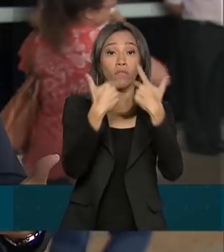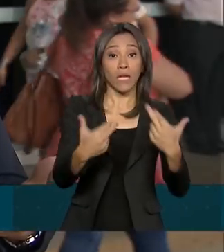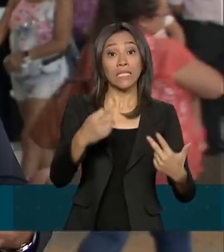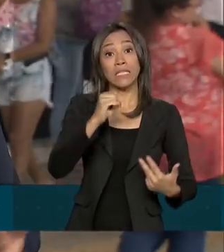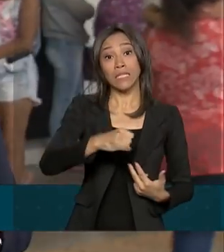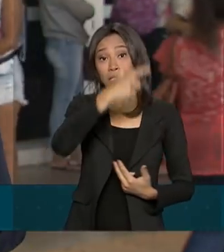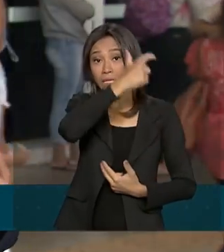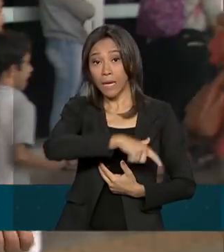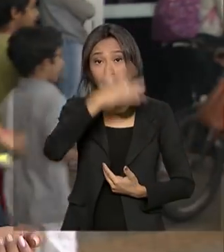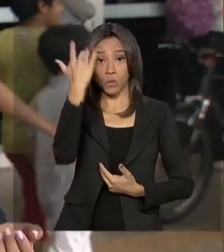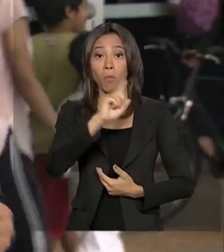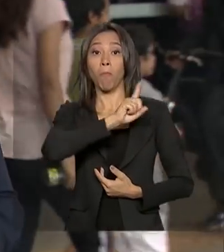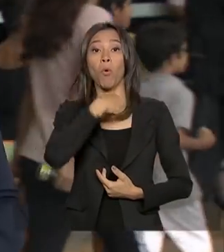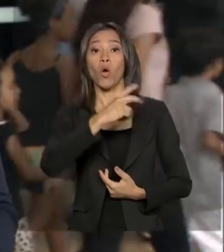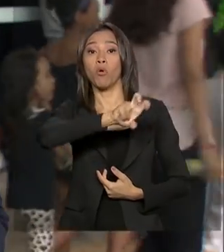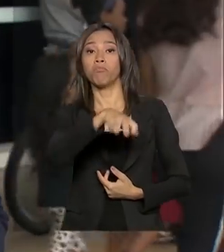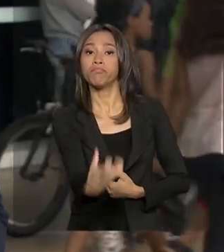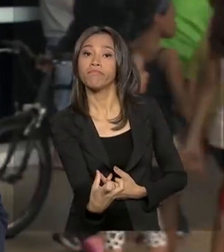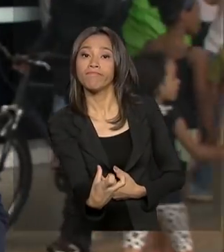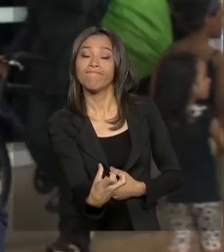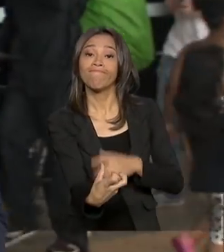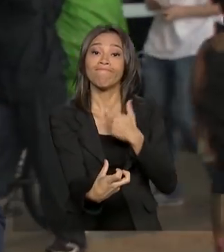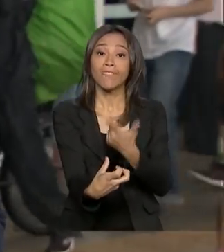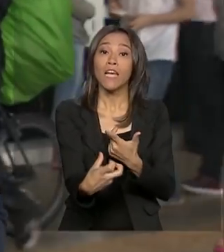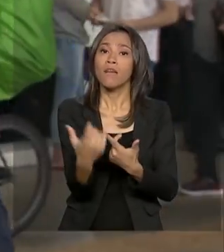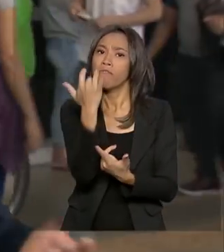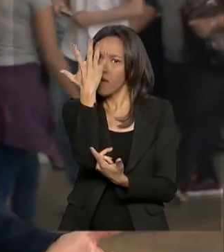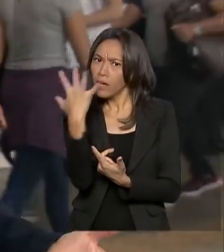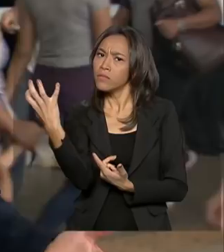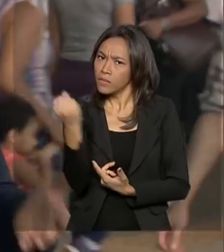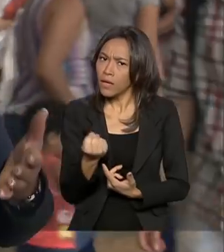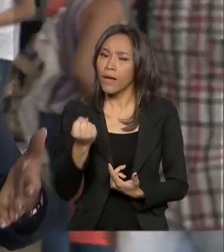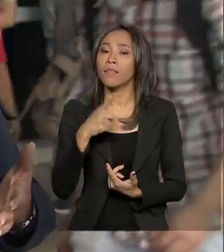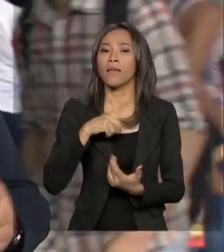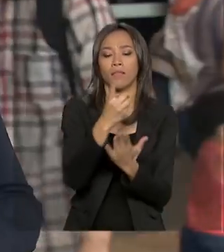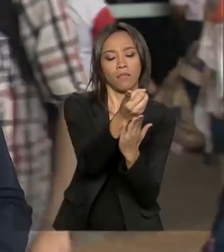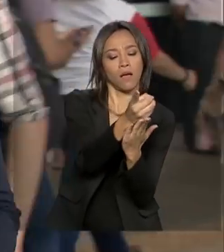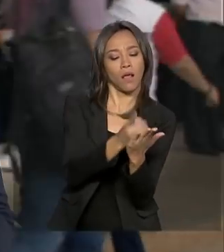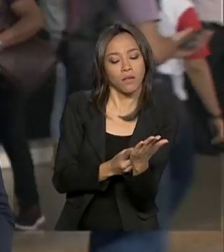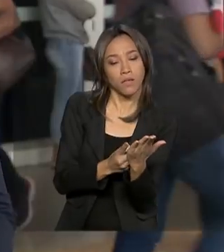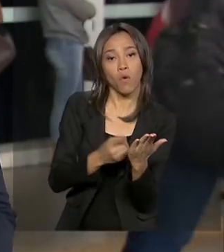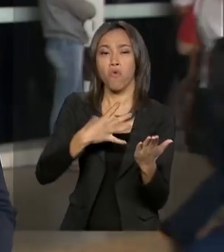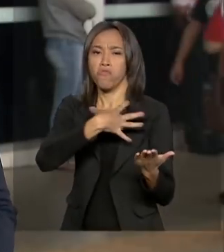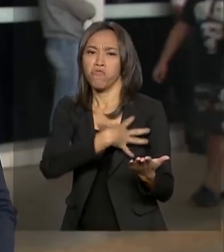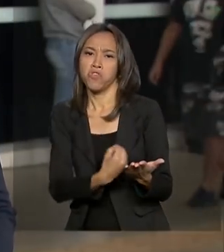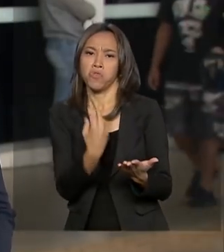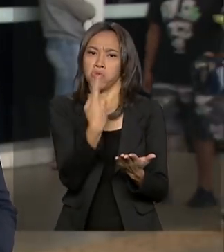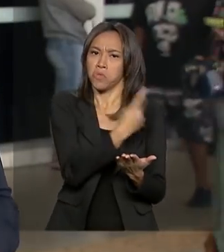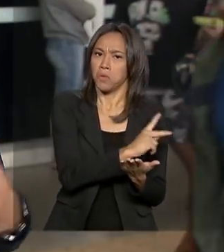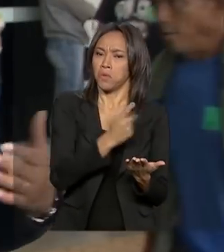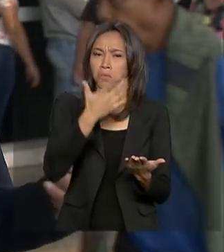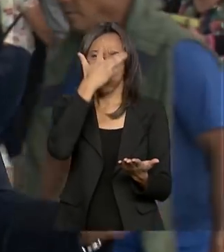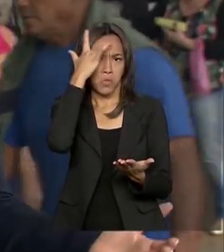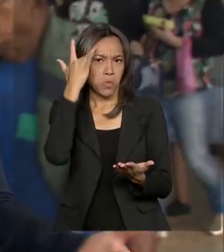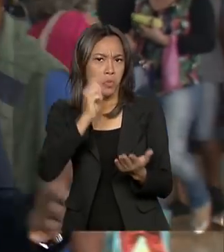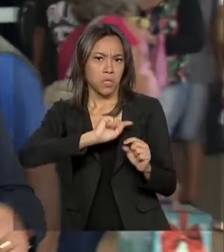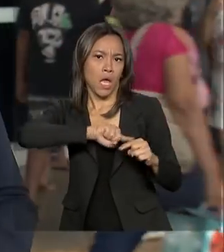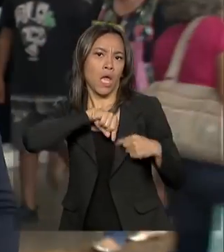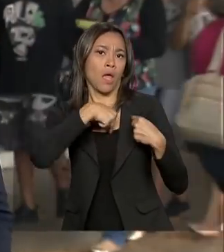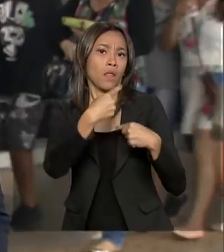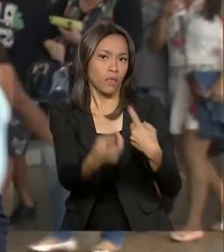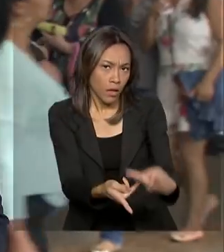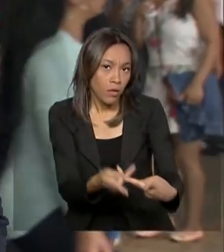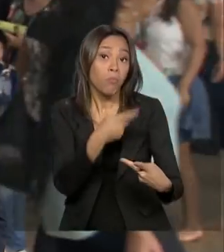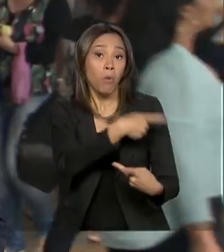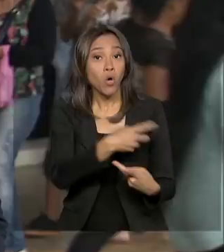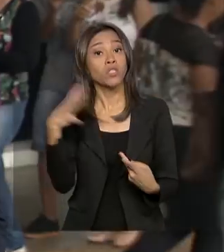do titular da conta, fica mais fácil o saque com declaração. Assim, herdeiros e sucessores podem ter acesso ao dinheiro se